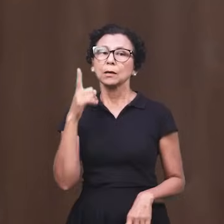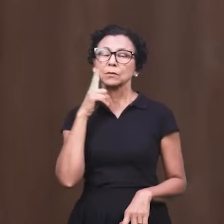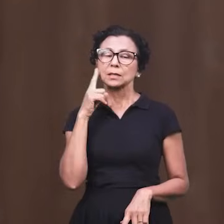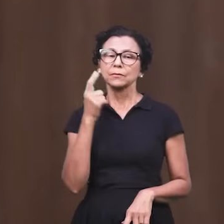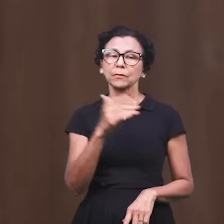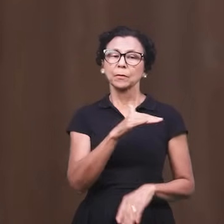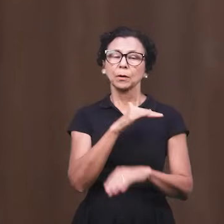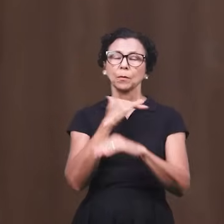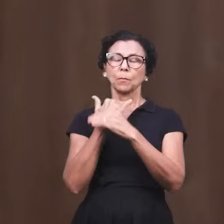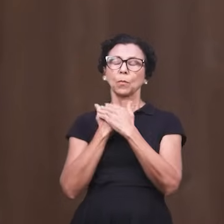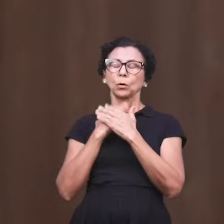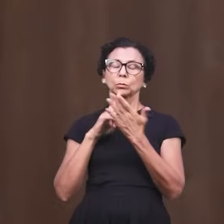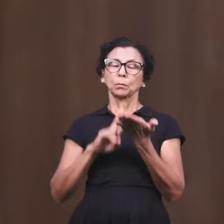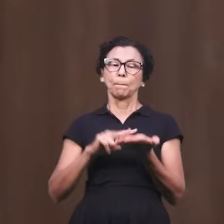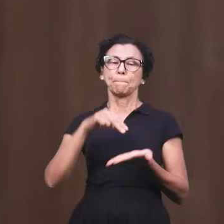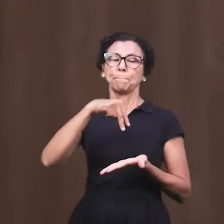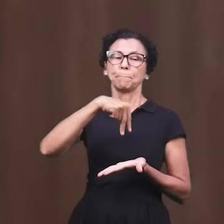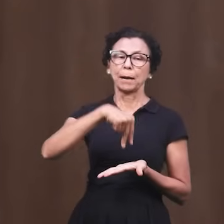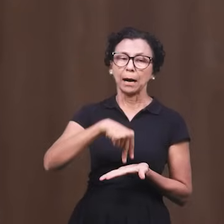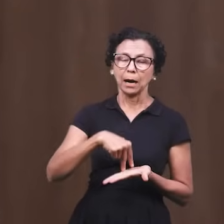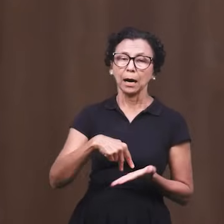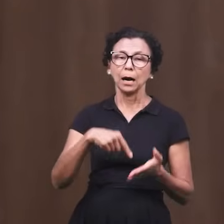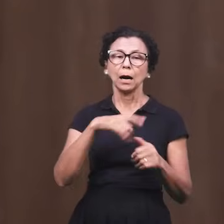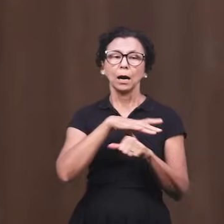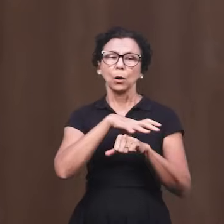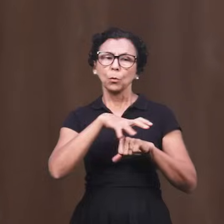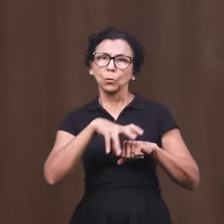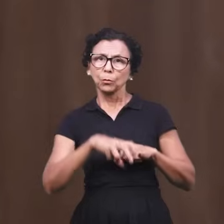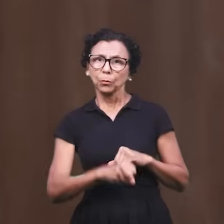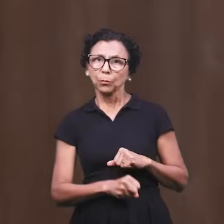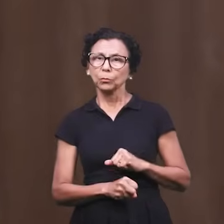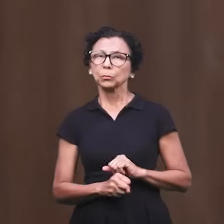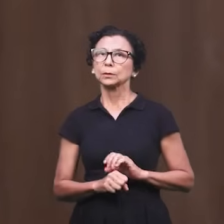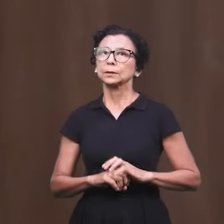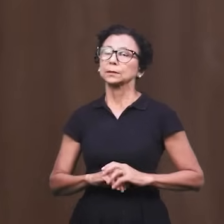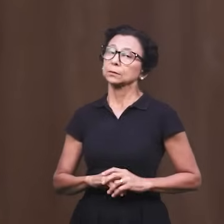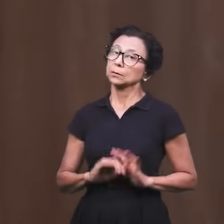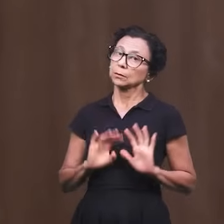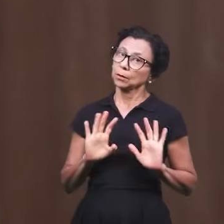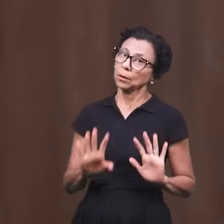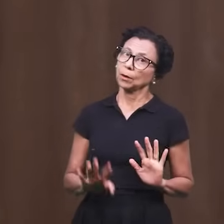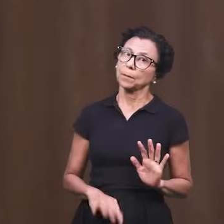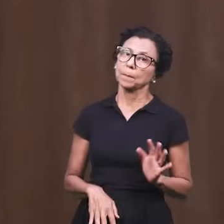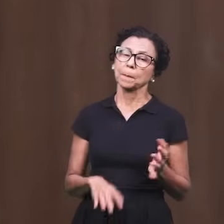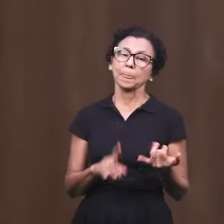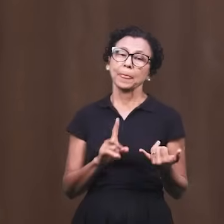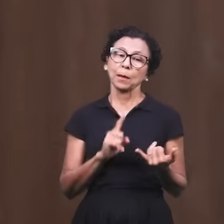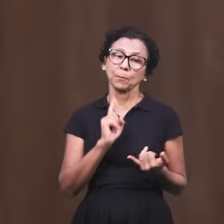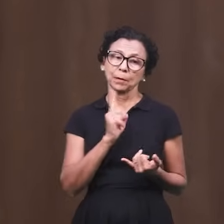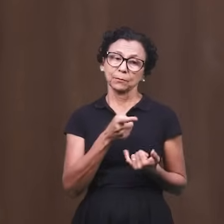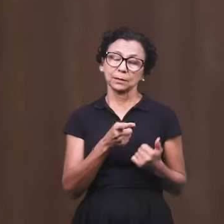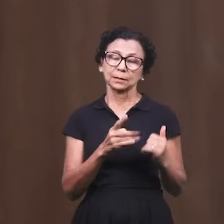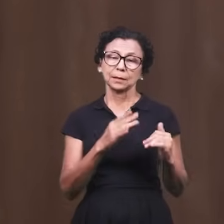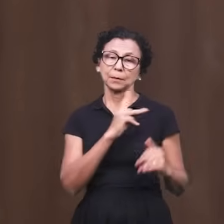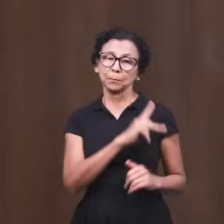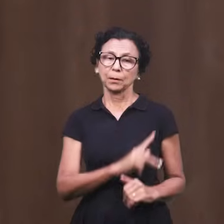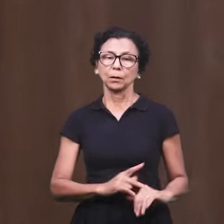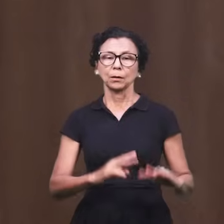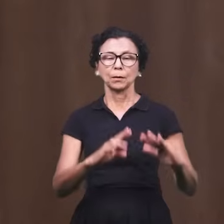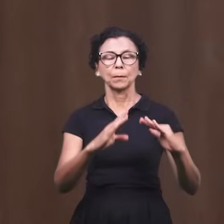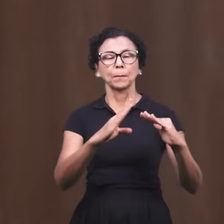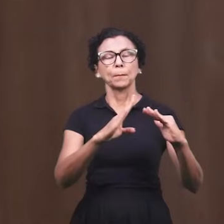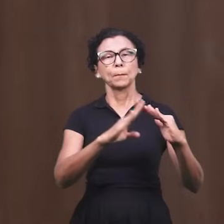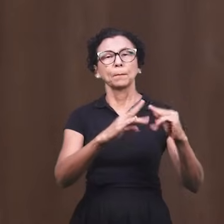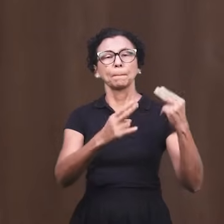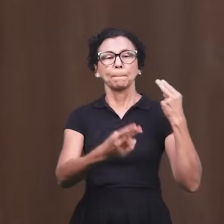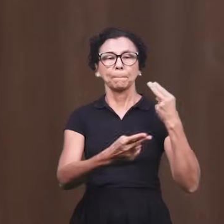de mortos. Você vai ver curas extraordinárias. Mas, tem para você cárcere,